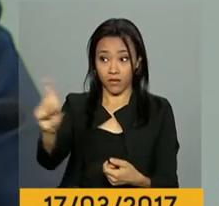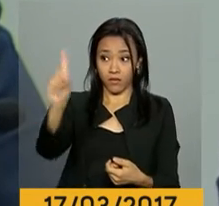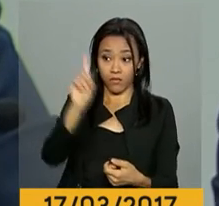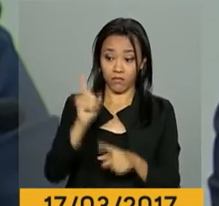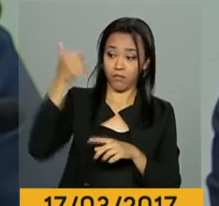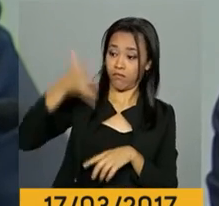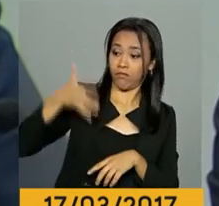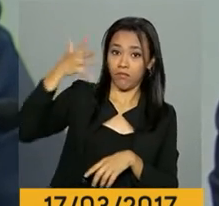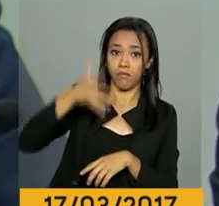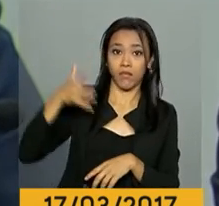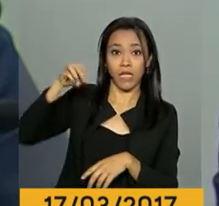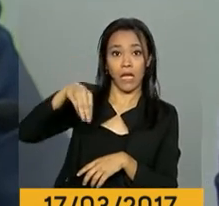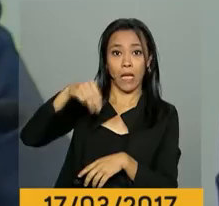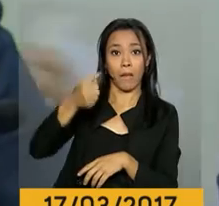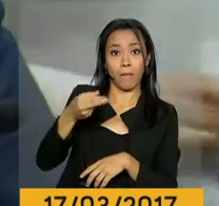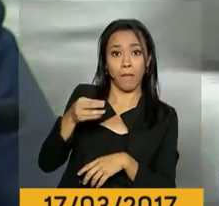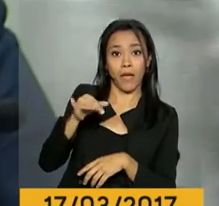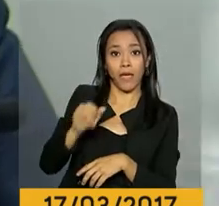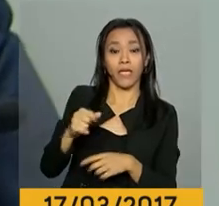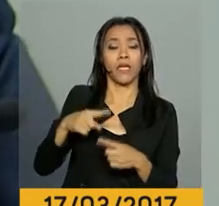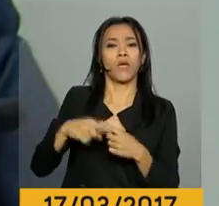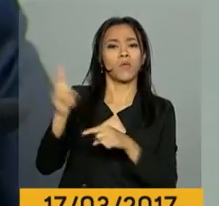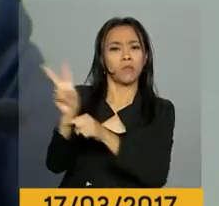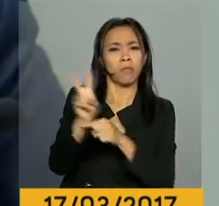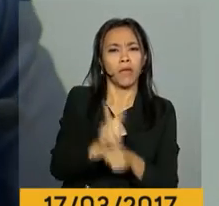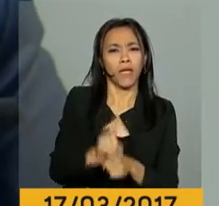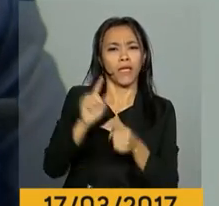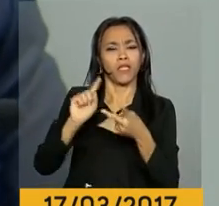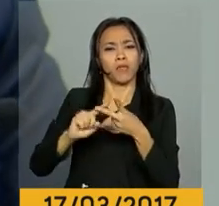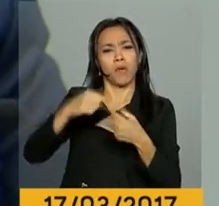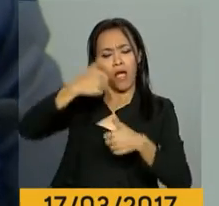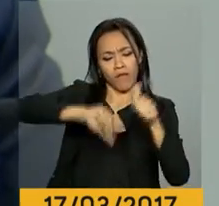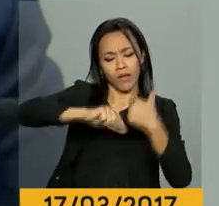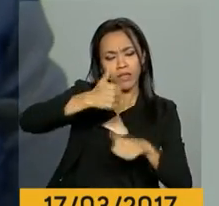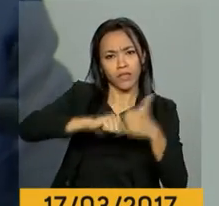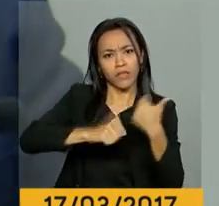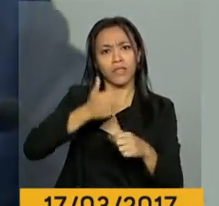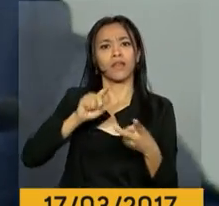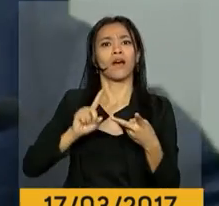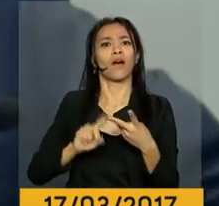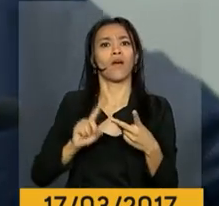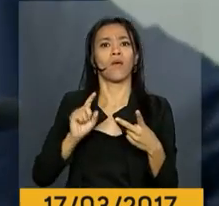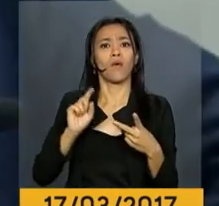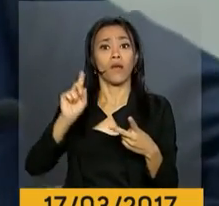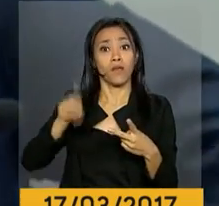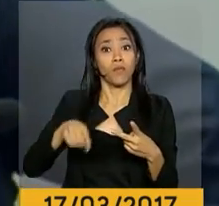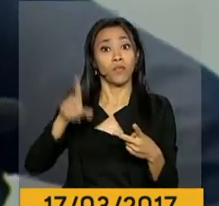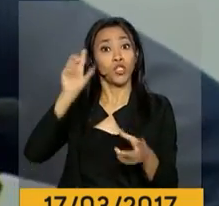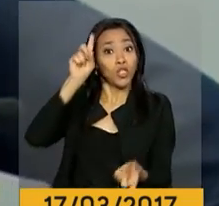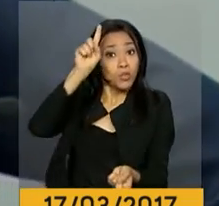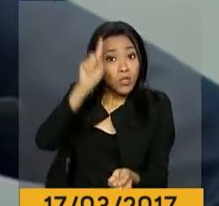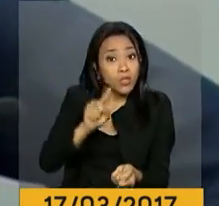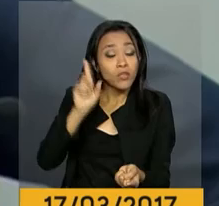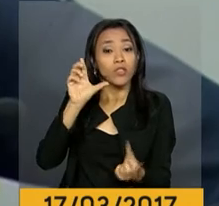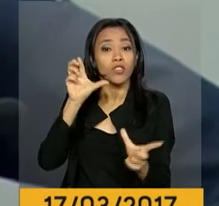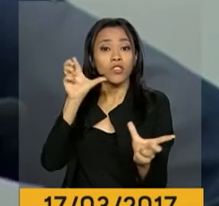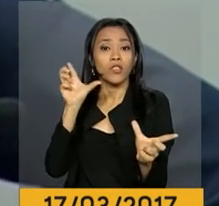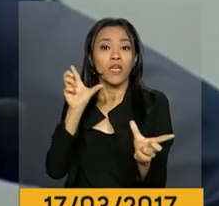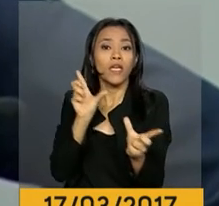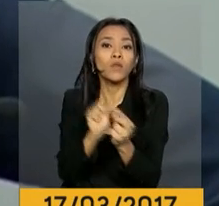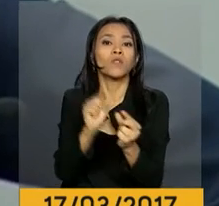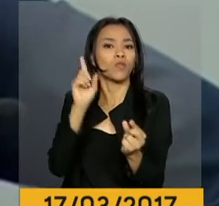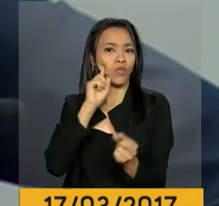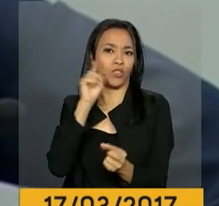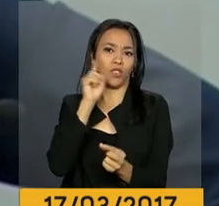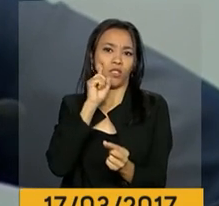que também lá os empréstimos, as avaliações todas, reduzir-se-ão do número imenso de dias para pouquíssimos